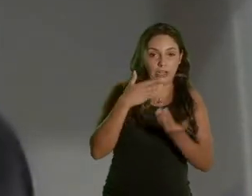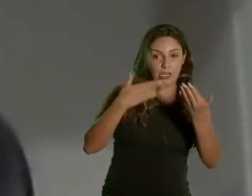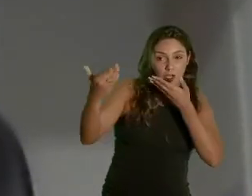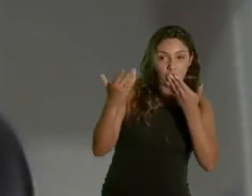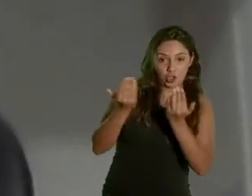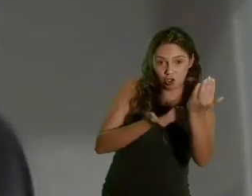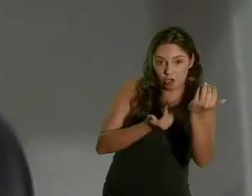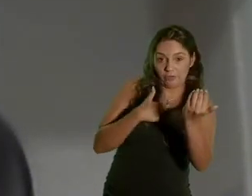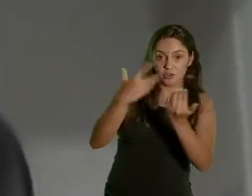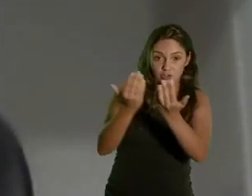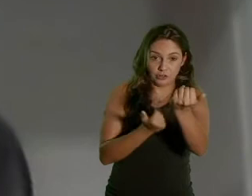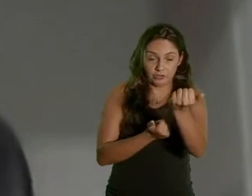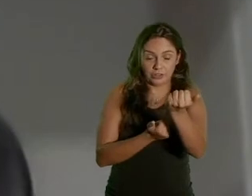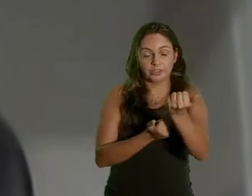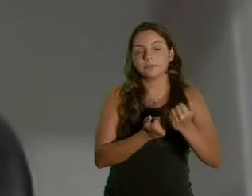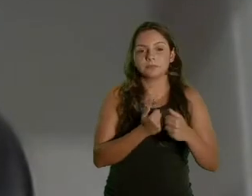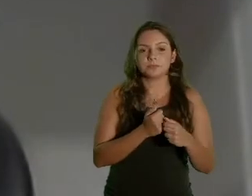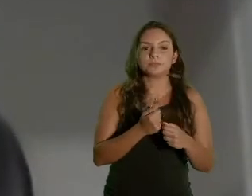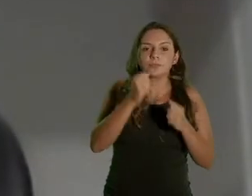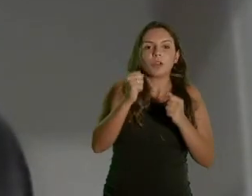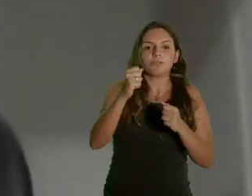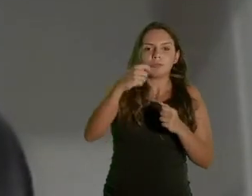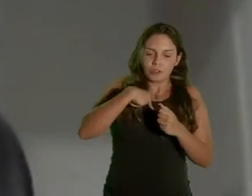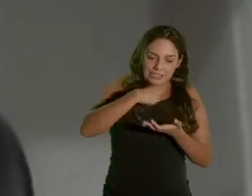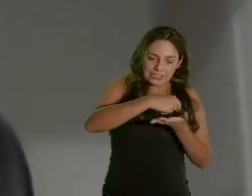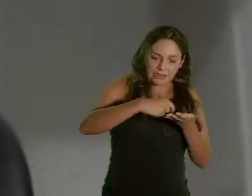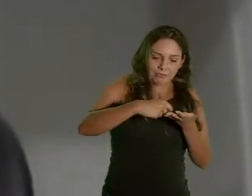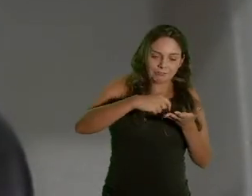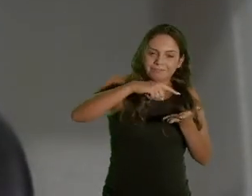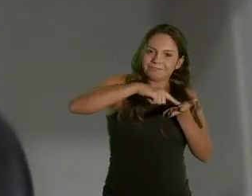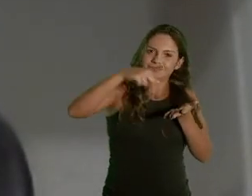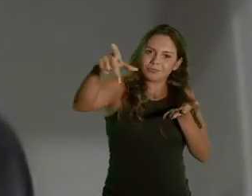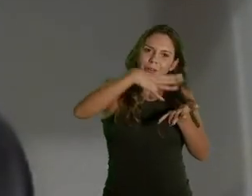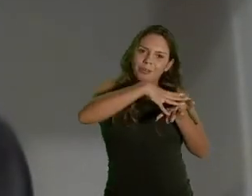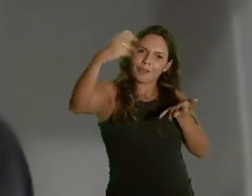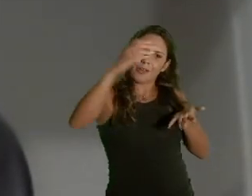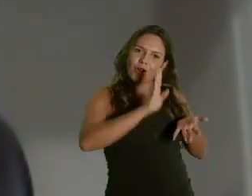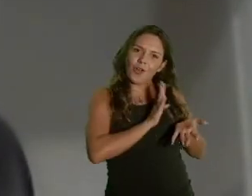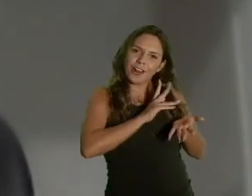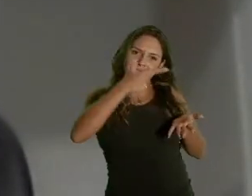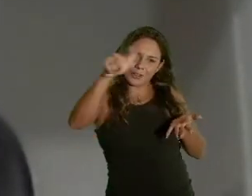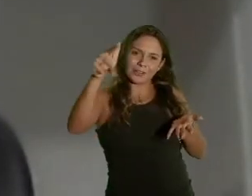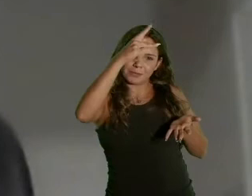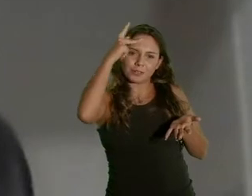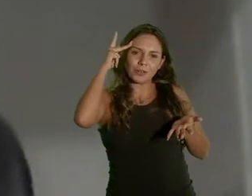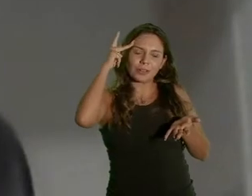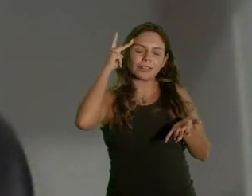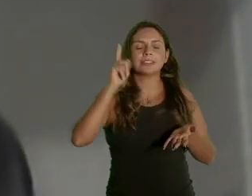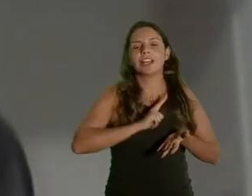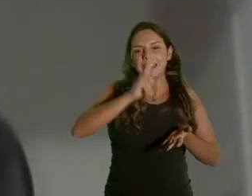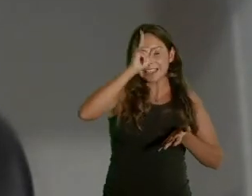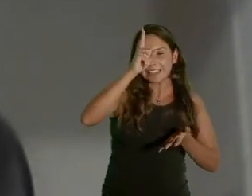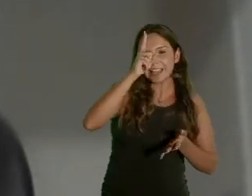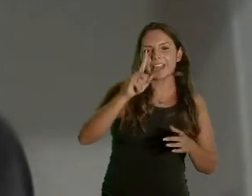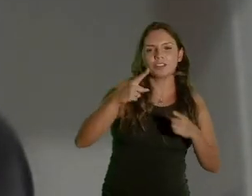jovem, é de escrever um texto capaz de tocar o próximo, capaz de entrar no coração e na mente do próximo, instalar novas